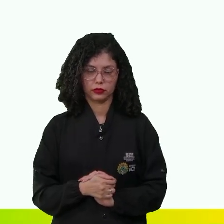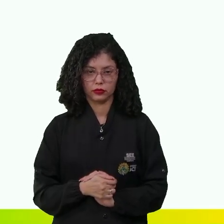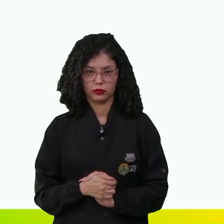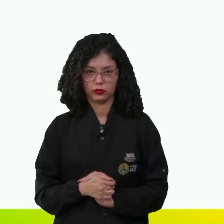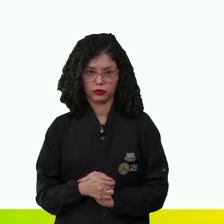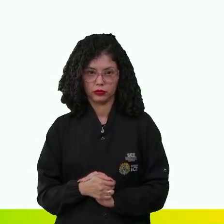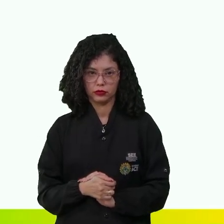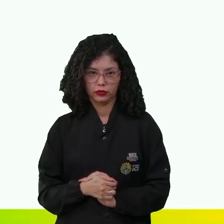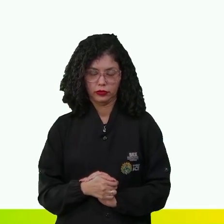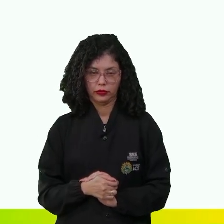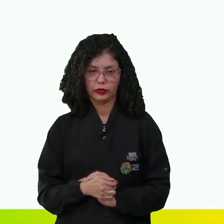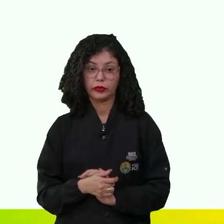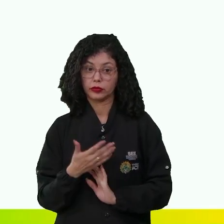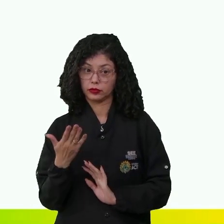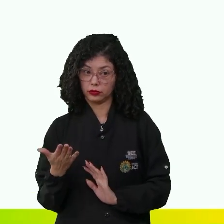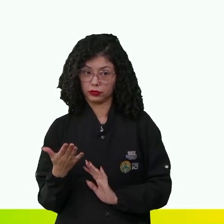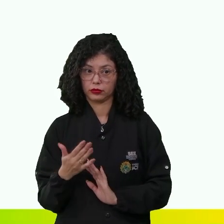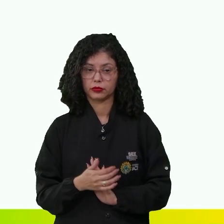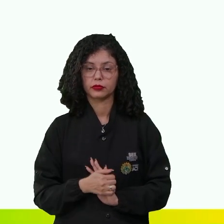E aí?